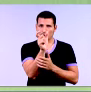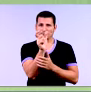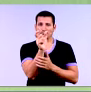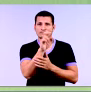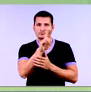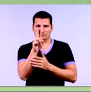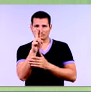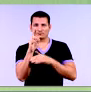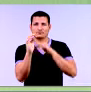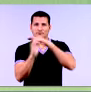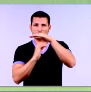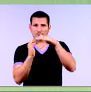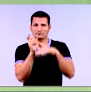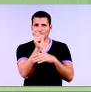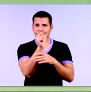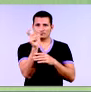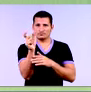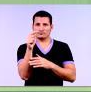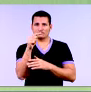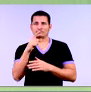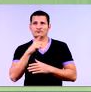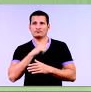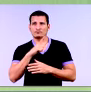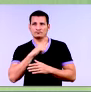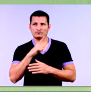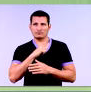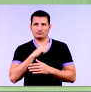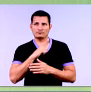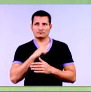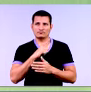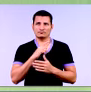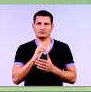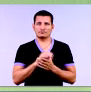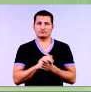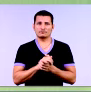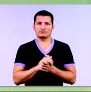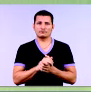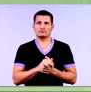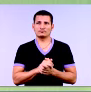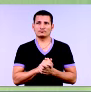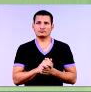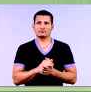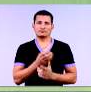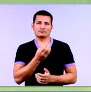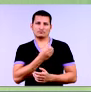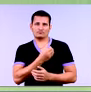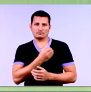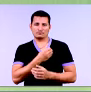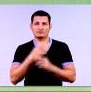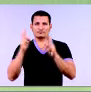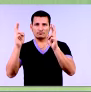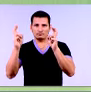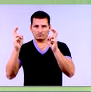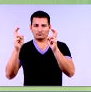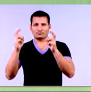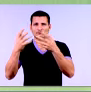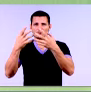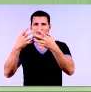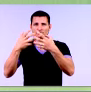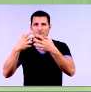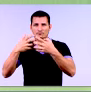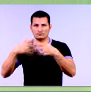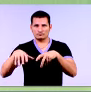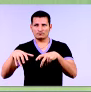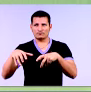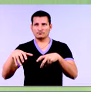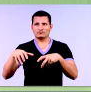esta variável, possui, ao passar por essa linha, o valor Instituto Federal.